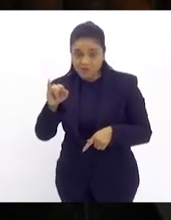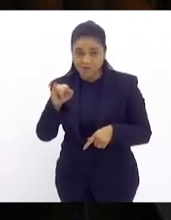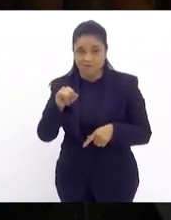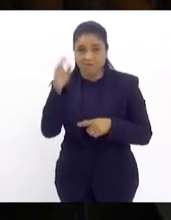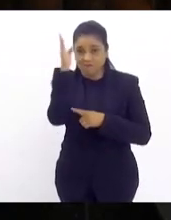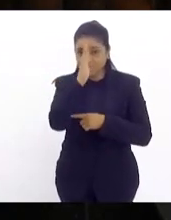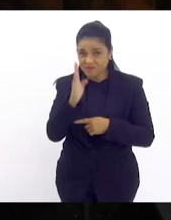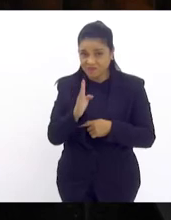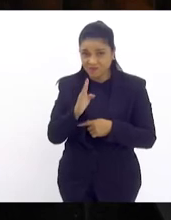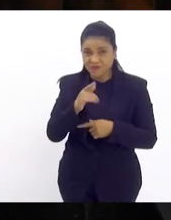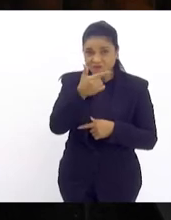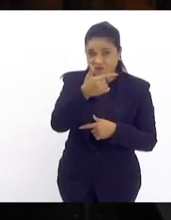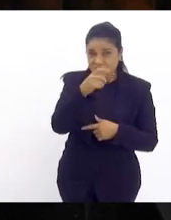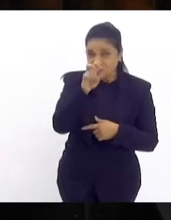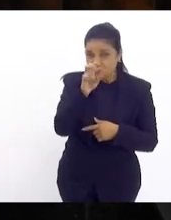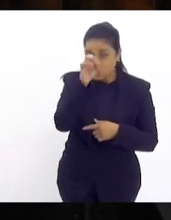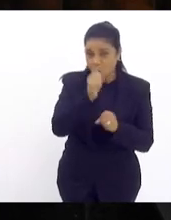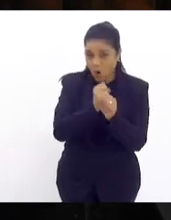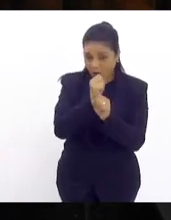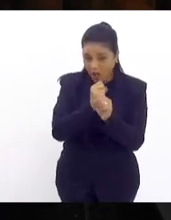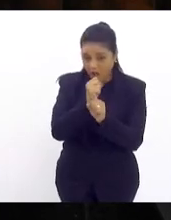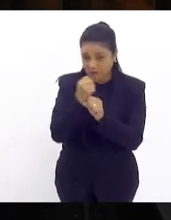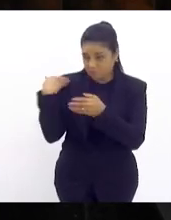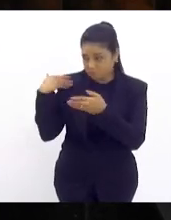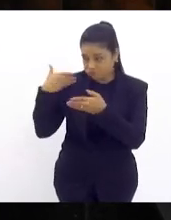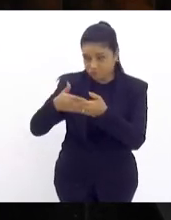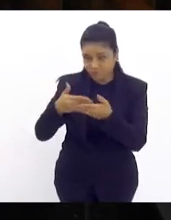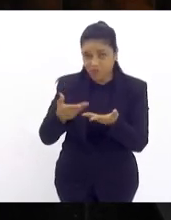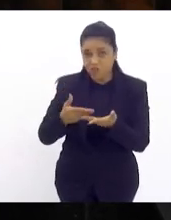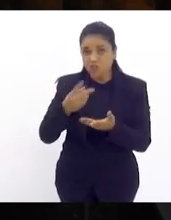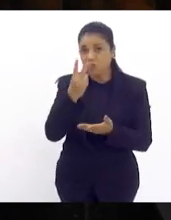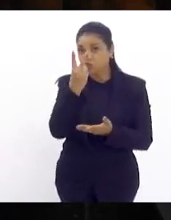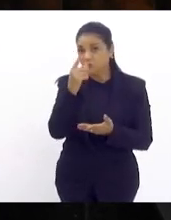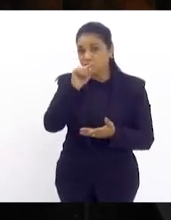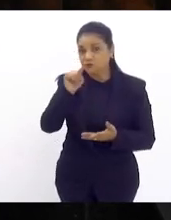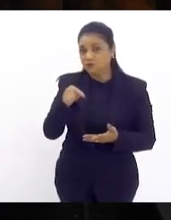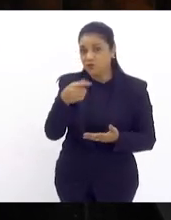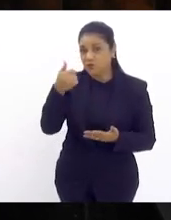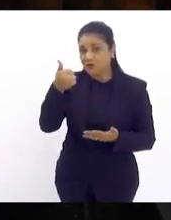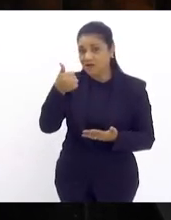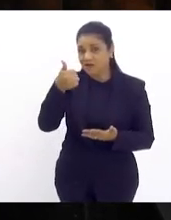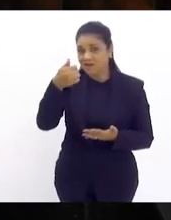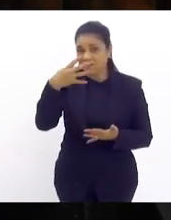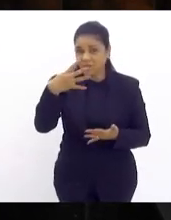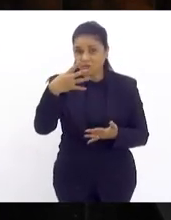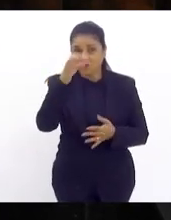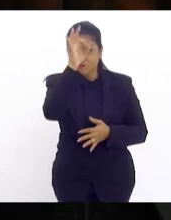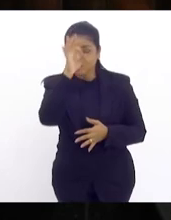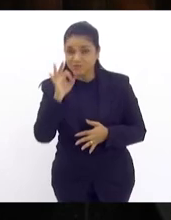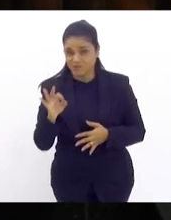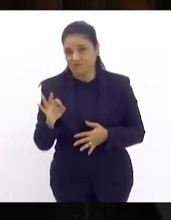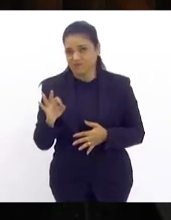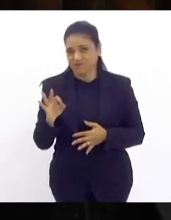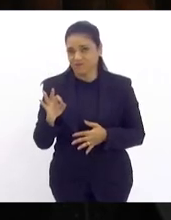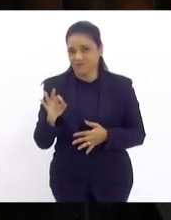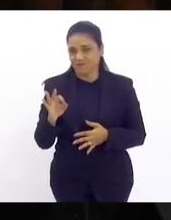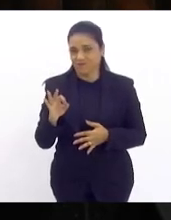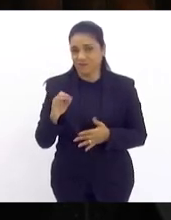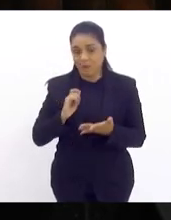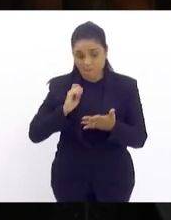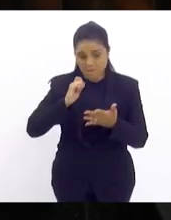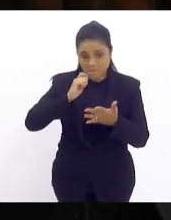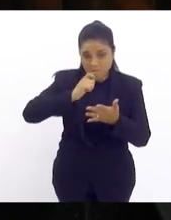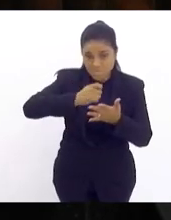25 anos cresceu somente 2,14% e nós estamos